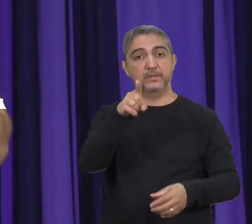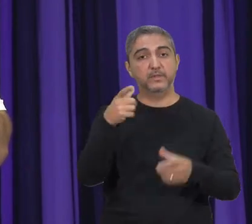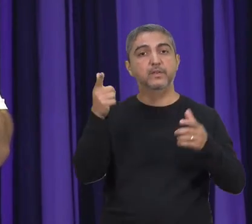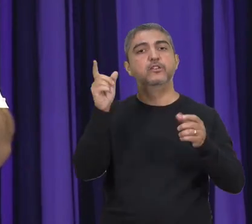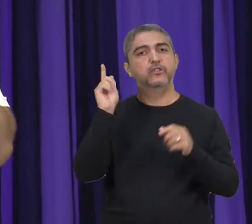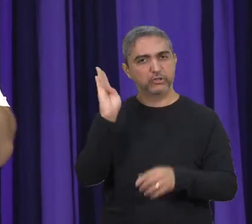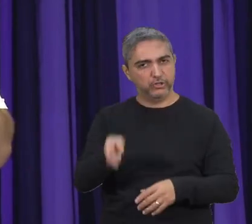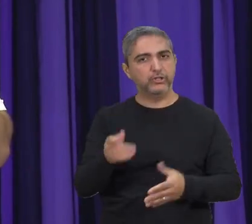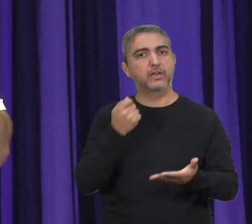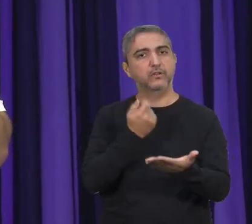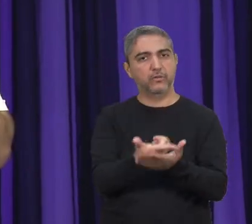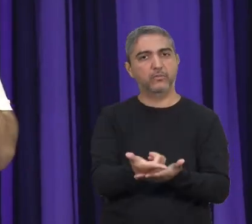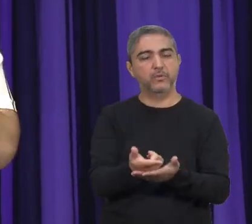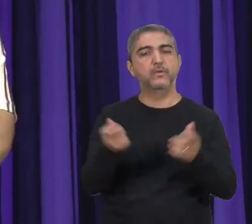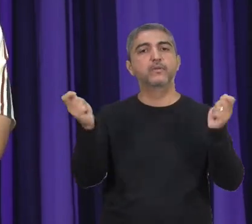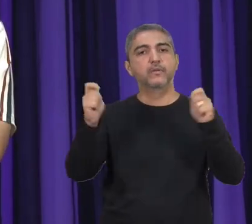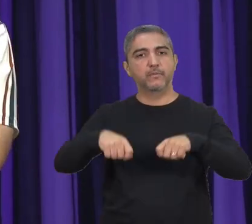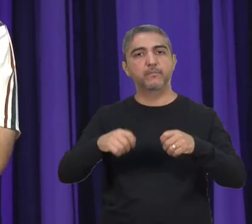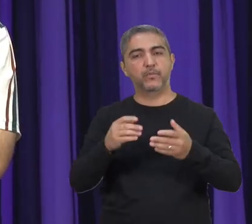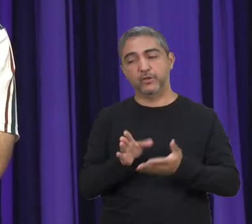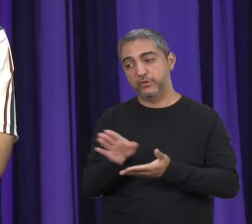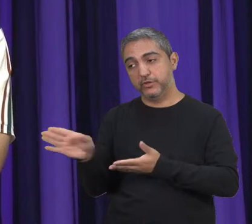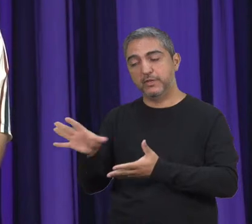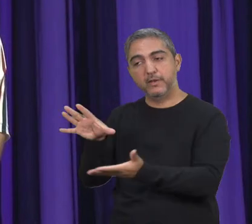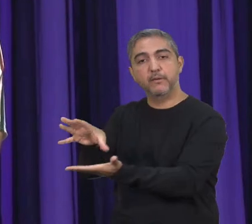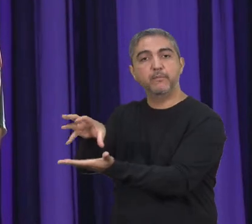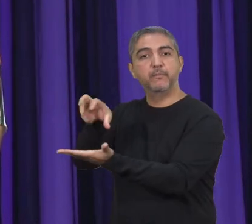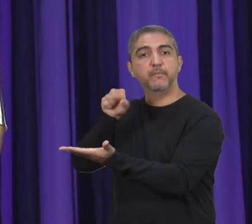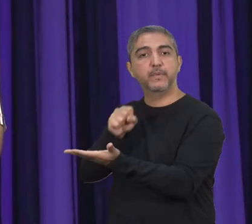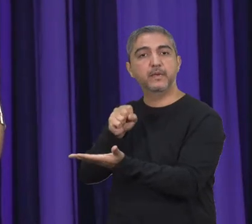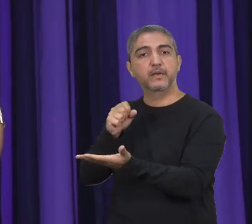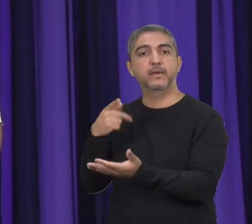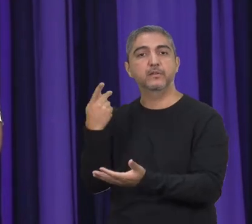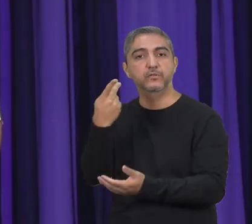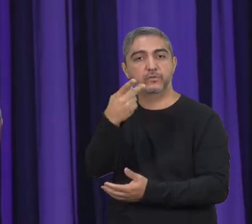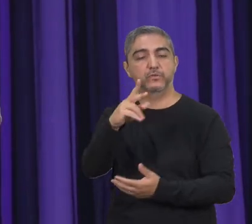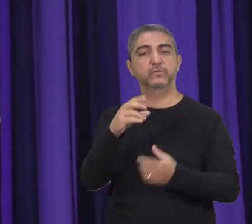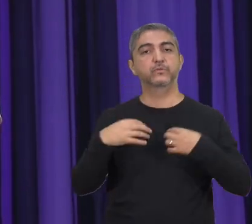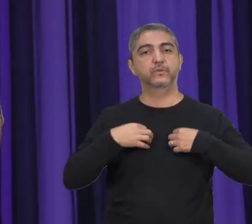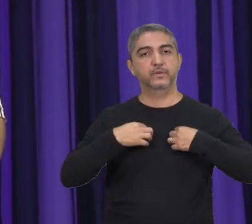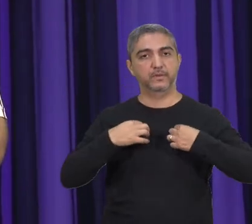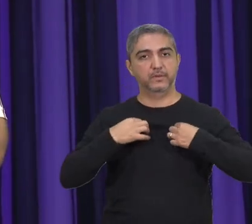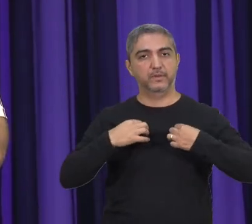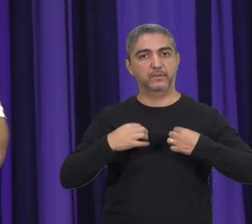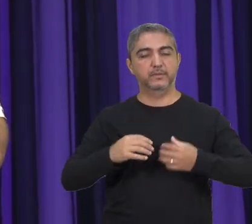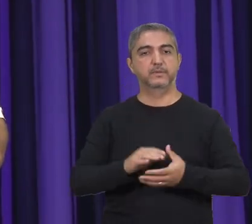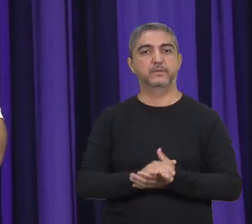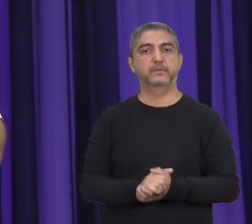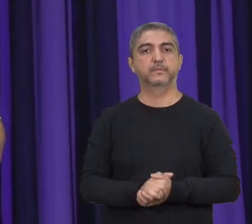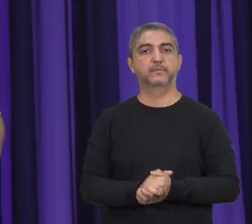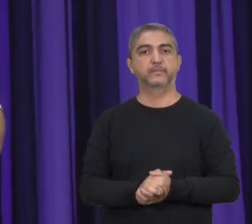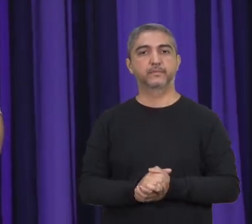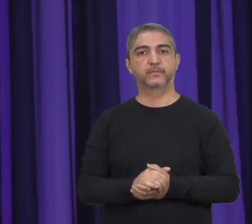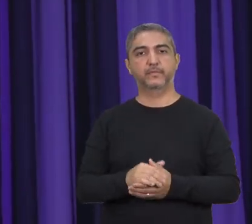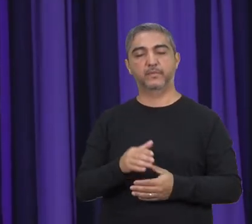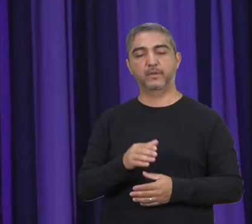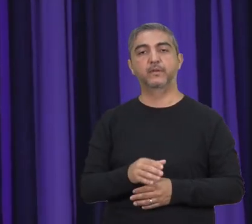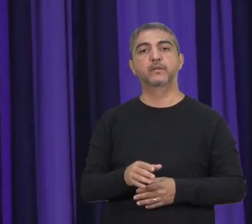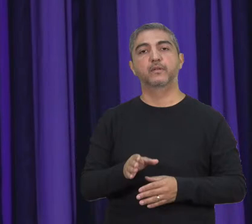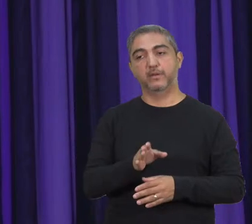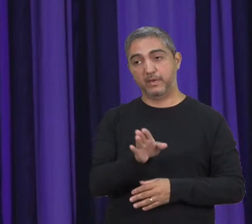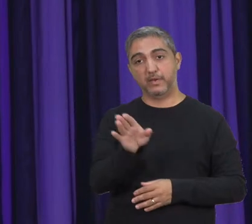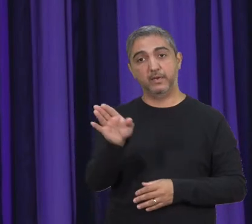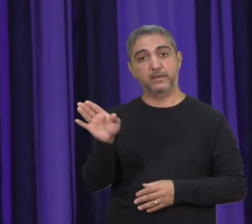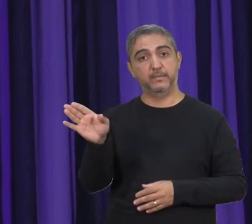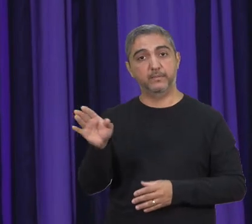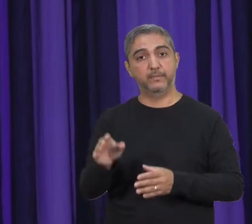pode retirá-las aqui também ao final do culto, ali no nosso hall externo, bem aqui, logo na saída você vai ver. Então se